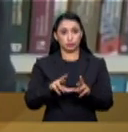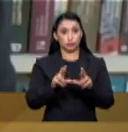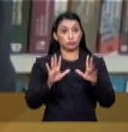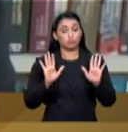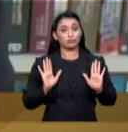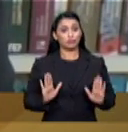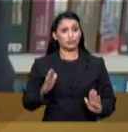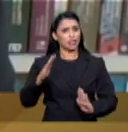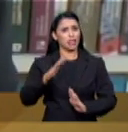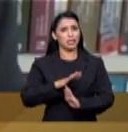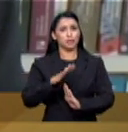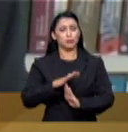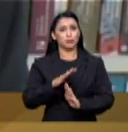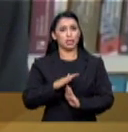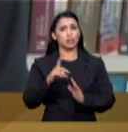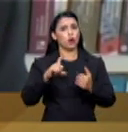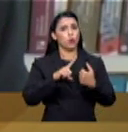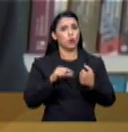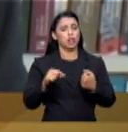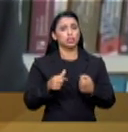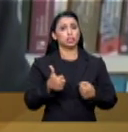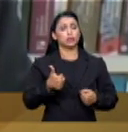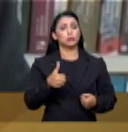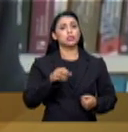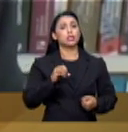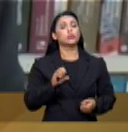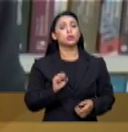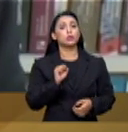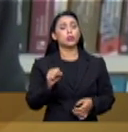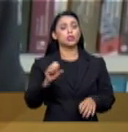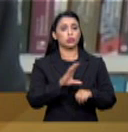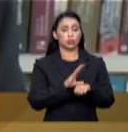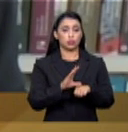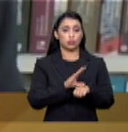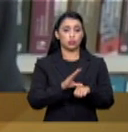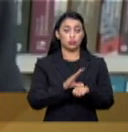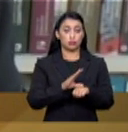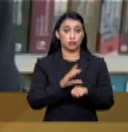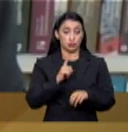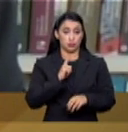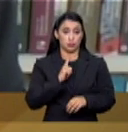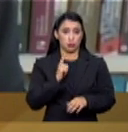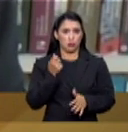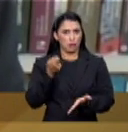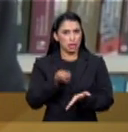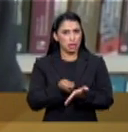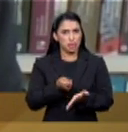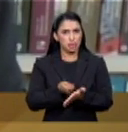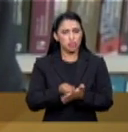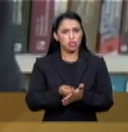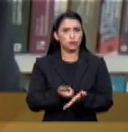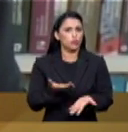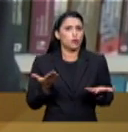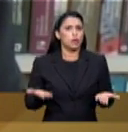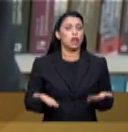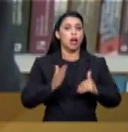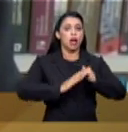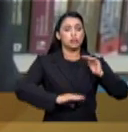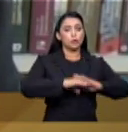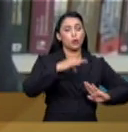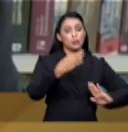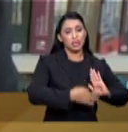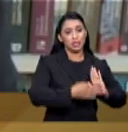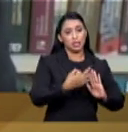restringe o alcance do artigo 108 da Constituição, por considerá-lo taxativo quanto às competências dos tribunais regionais federais